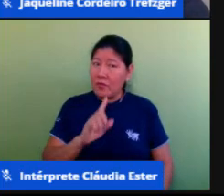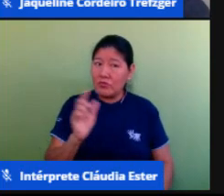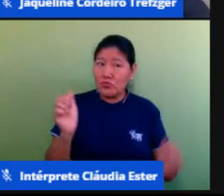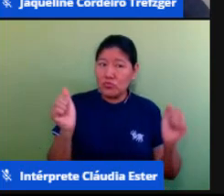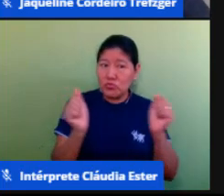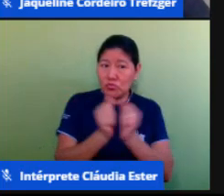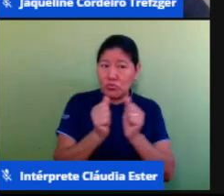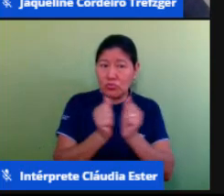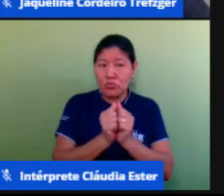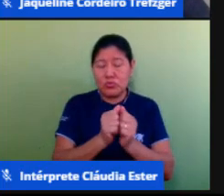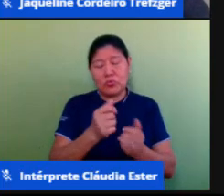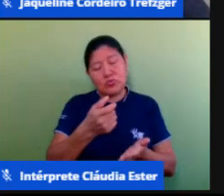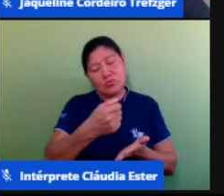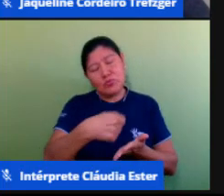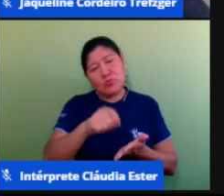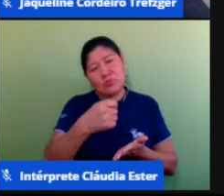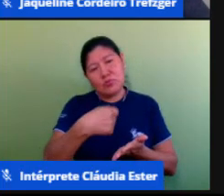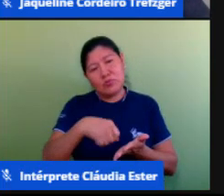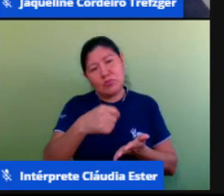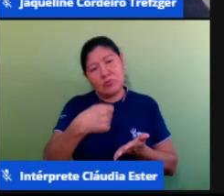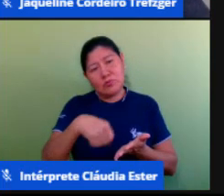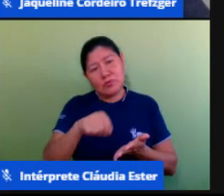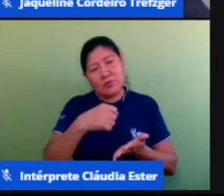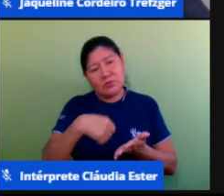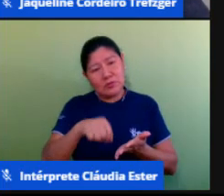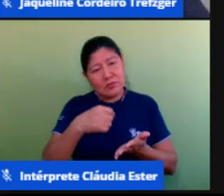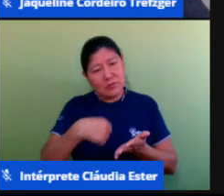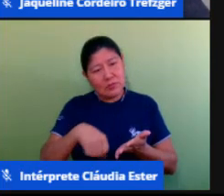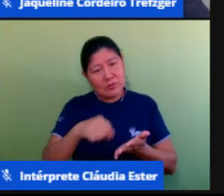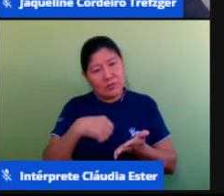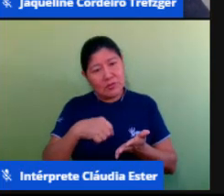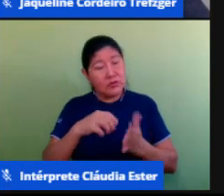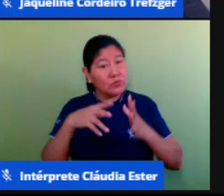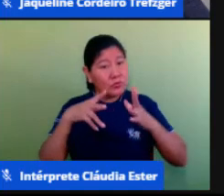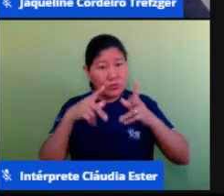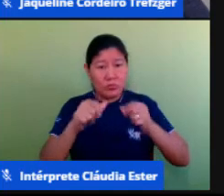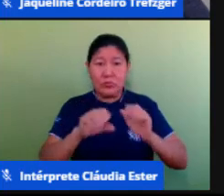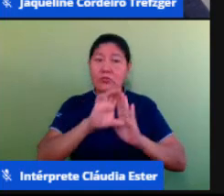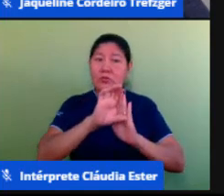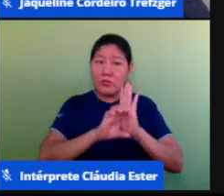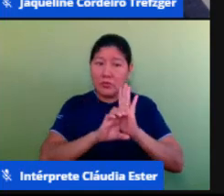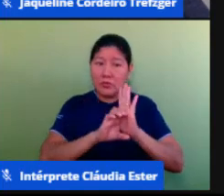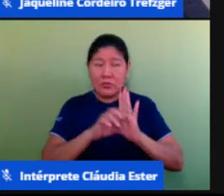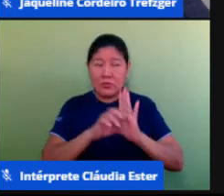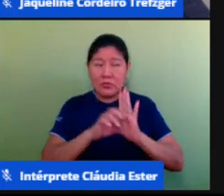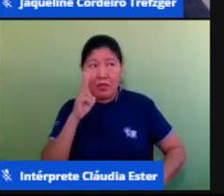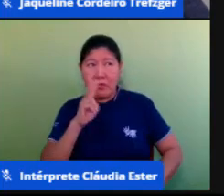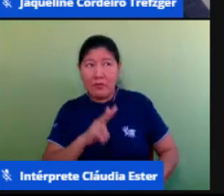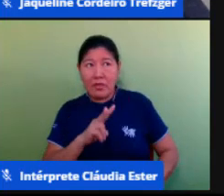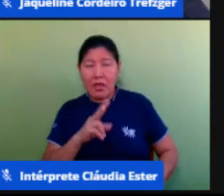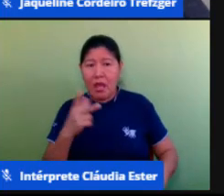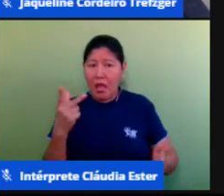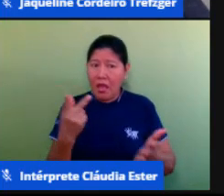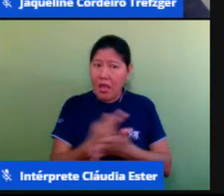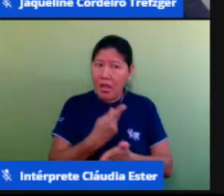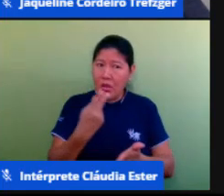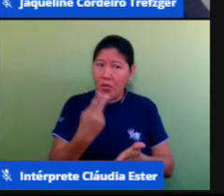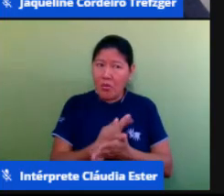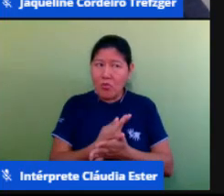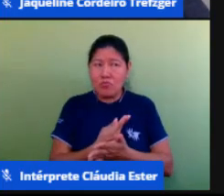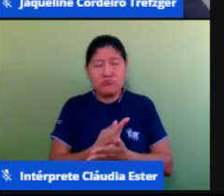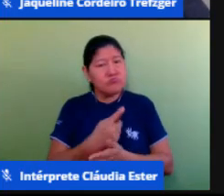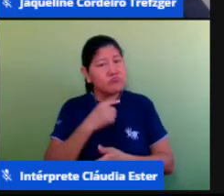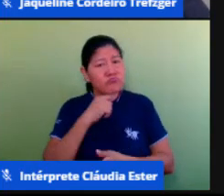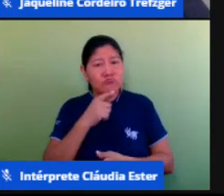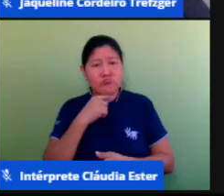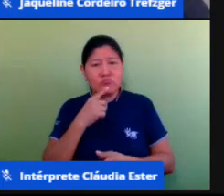juntos tudo o que foi dado. E além de corrigir, por exemplo, se você errou, se algum aluno errou, professor, o meu não deu certo,